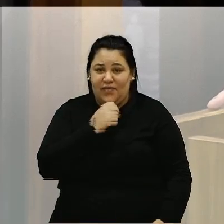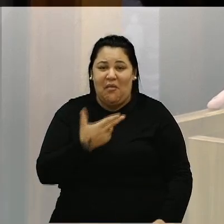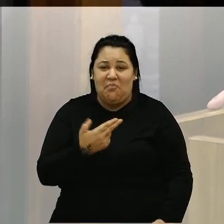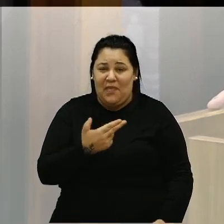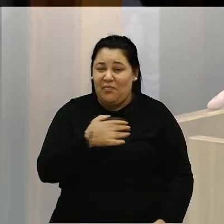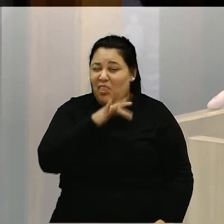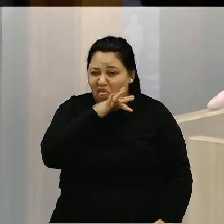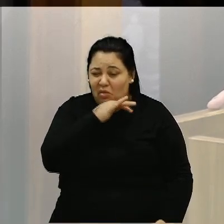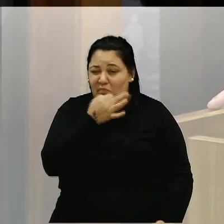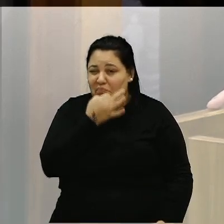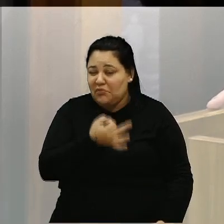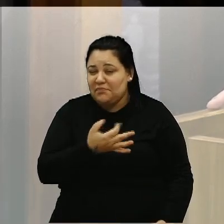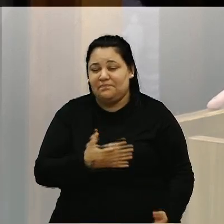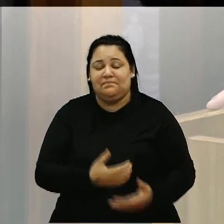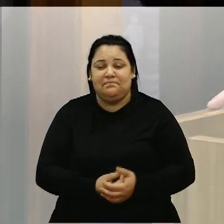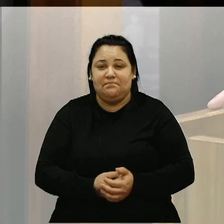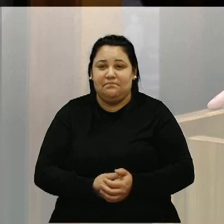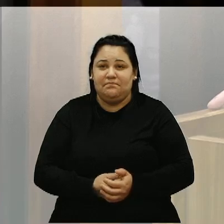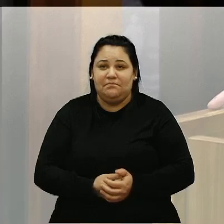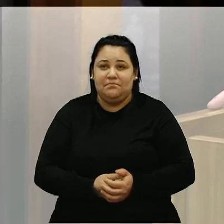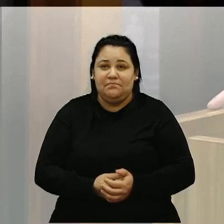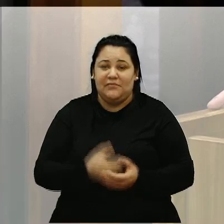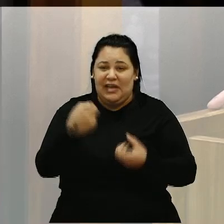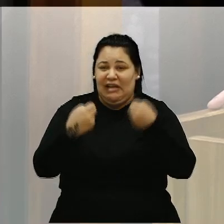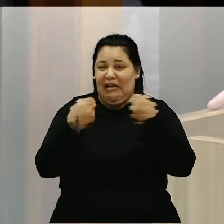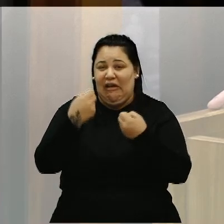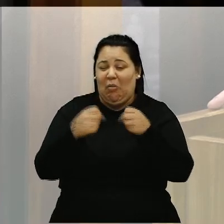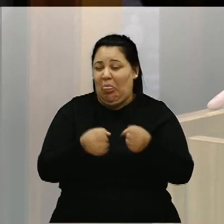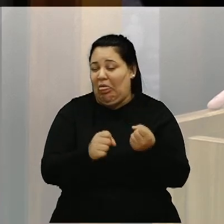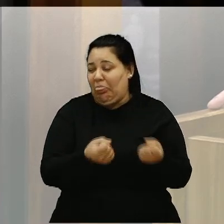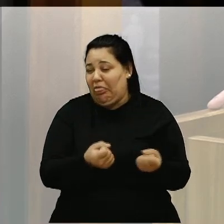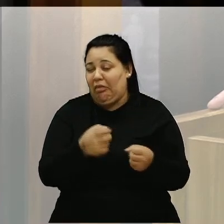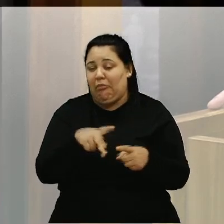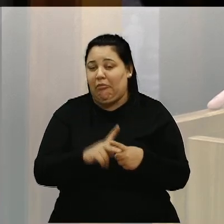defasado, com as viaturas capenga,